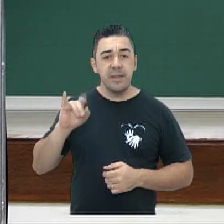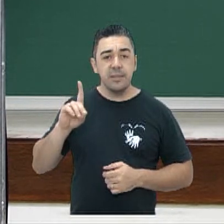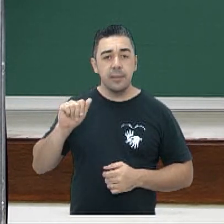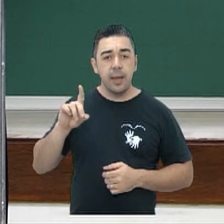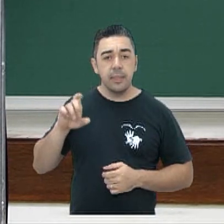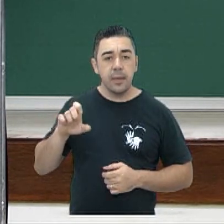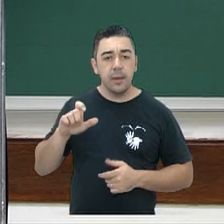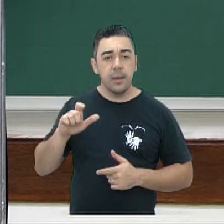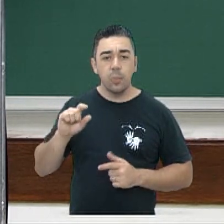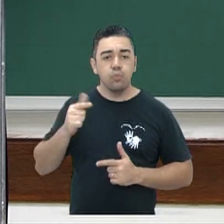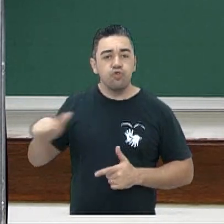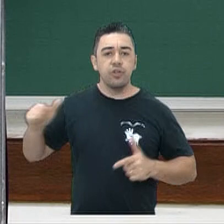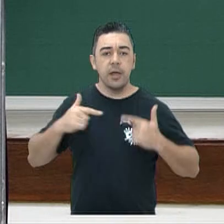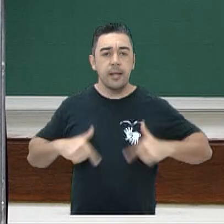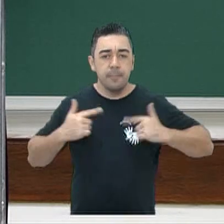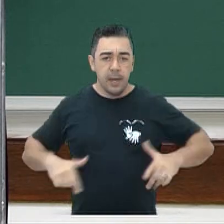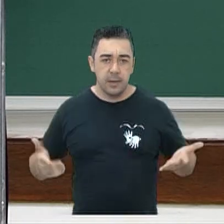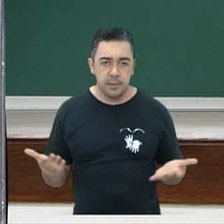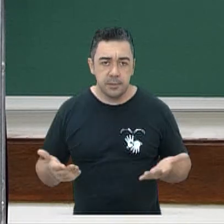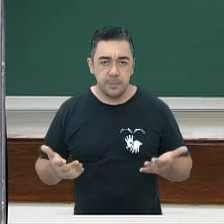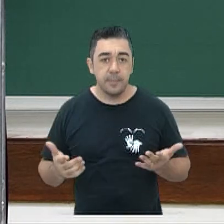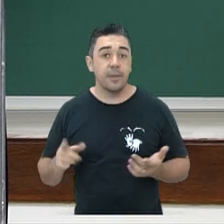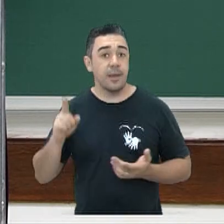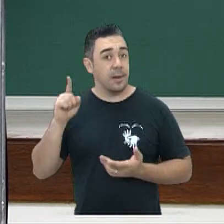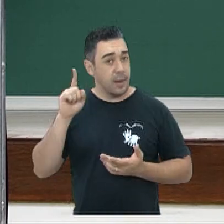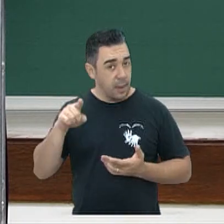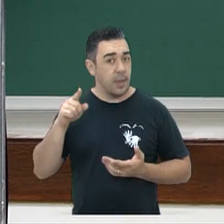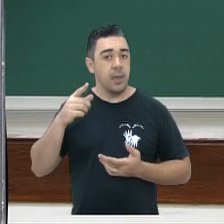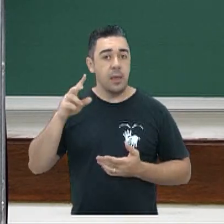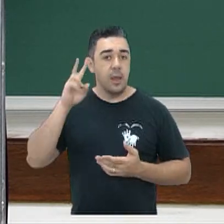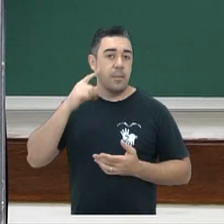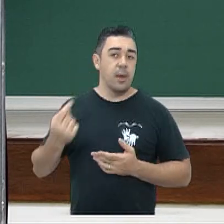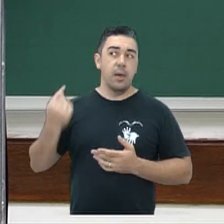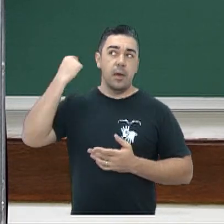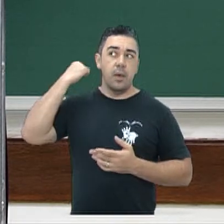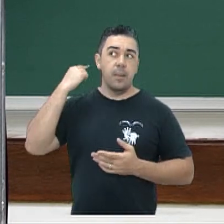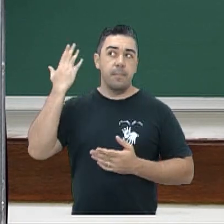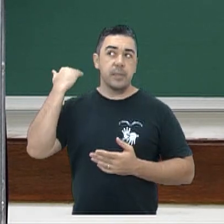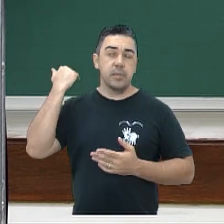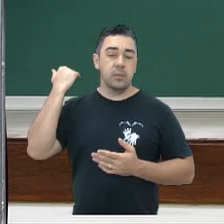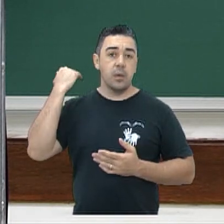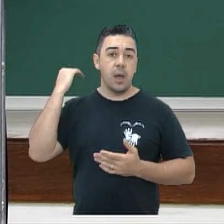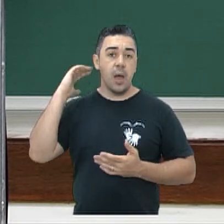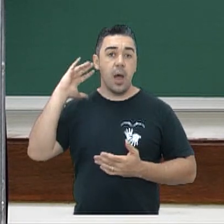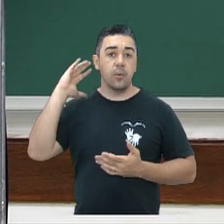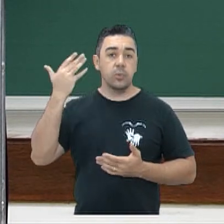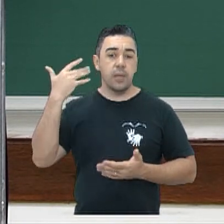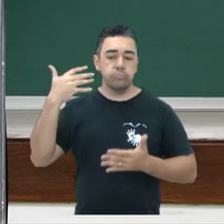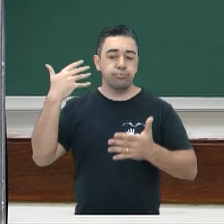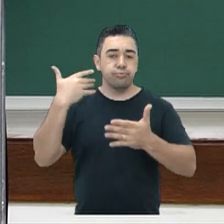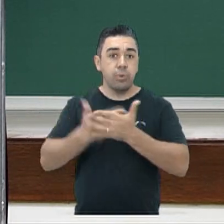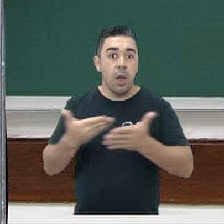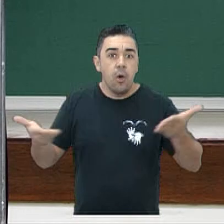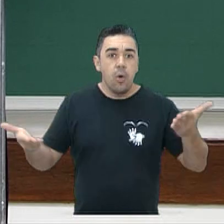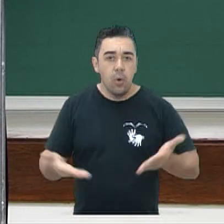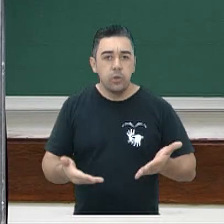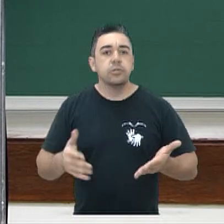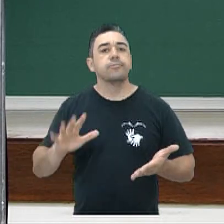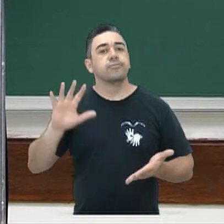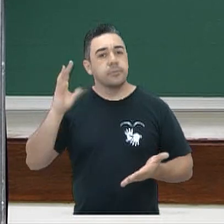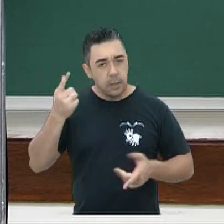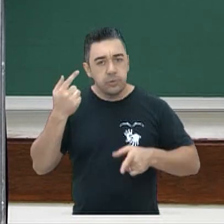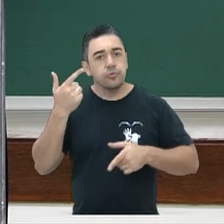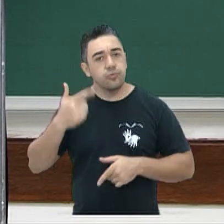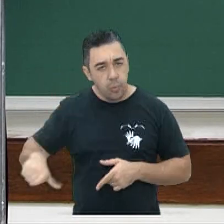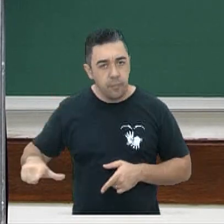que a gente tenha, né, em mente que o que acontece lá no passado, às vezes volta a acontecer nos dias de hoje, sim. Então, nem